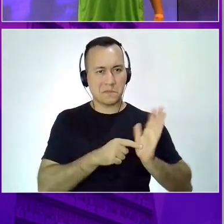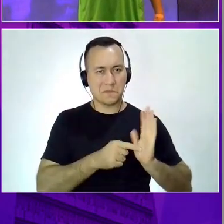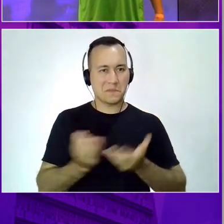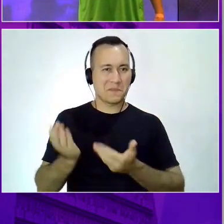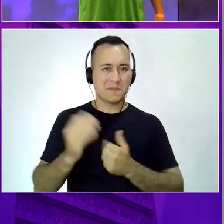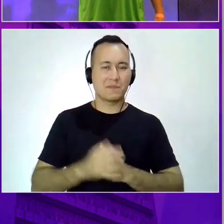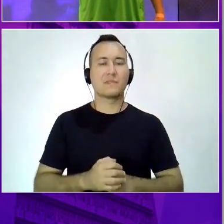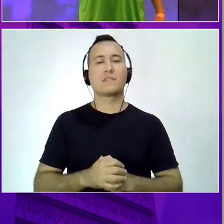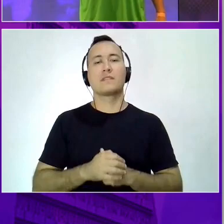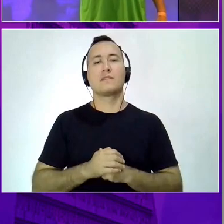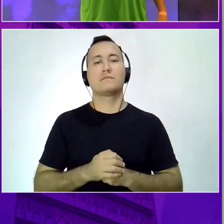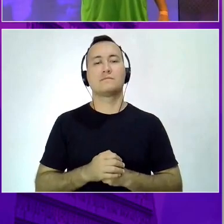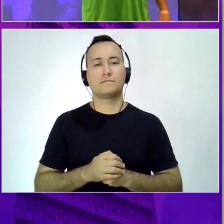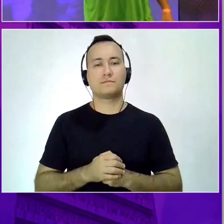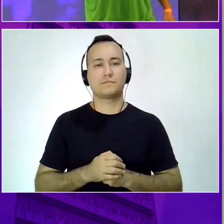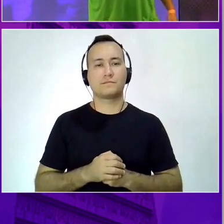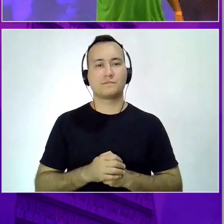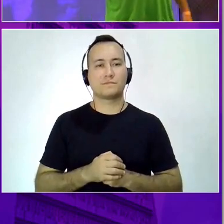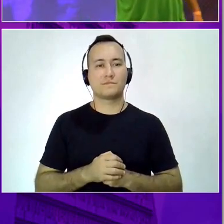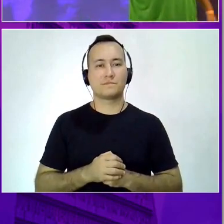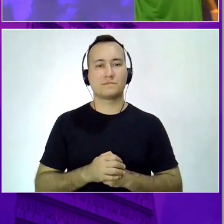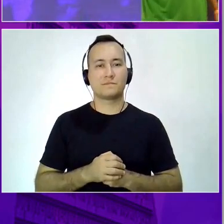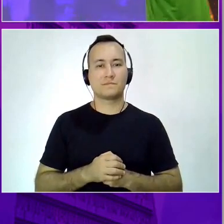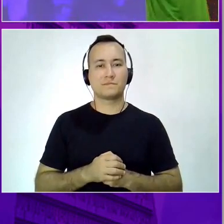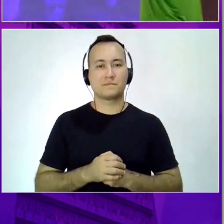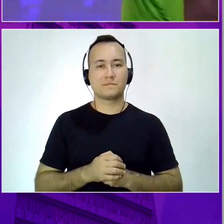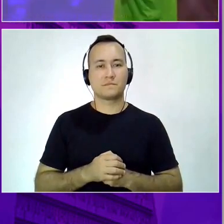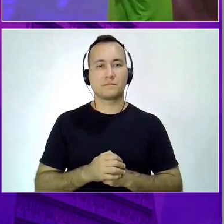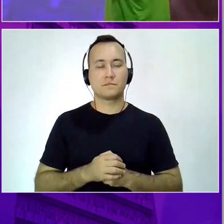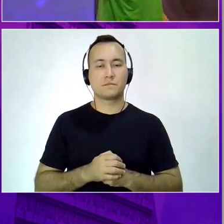Desenvolver software é uma coisa